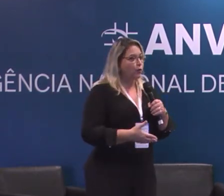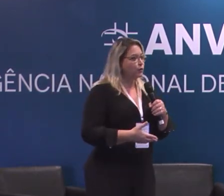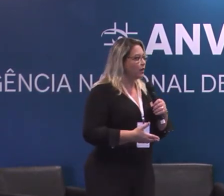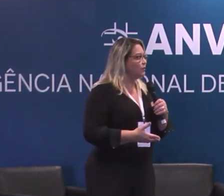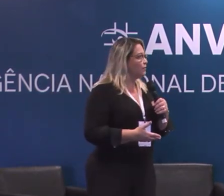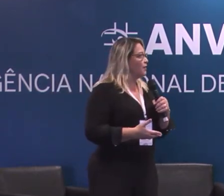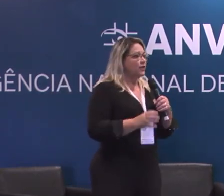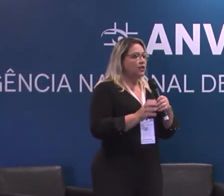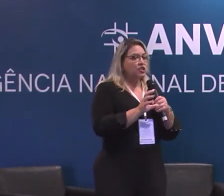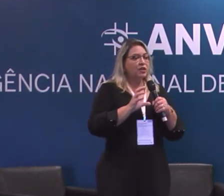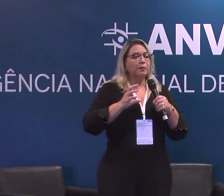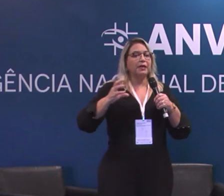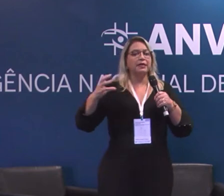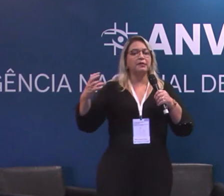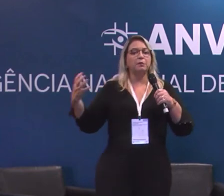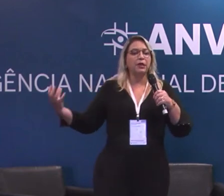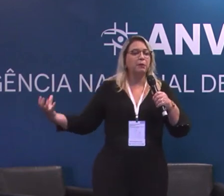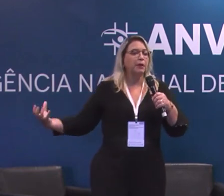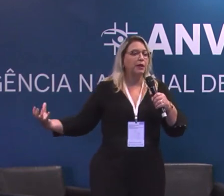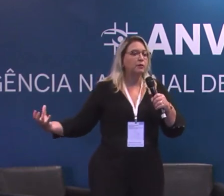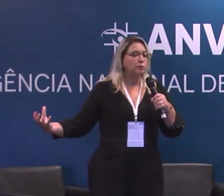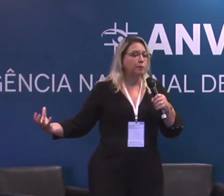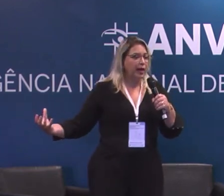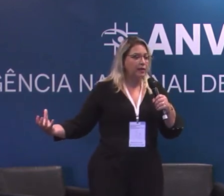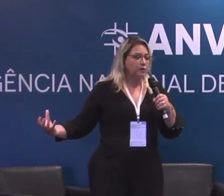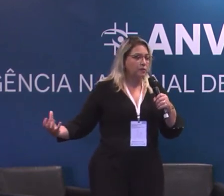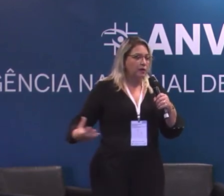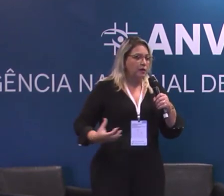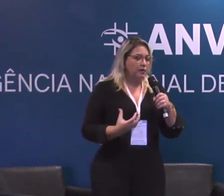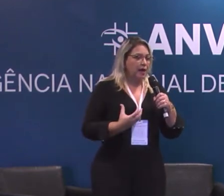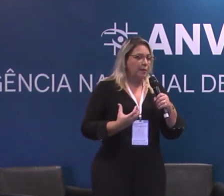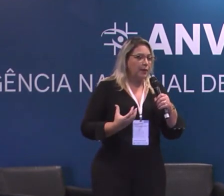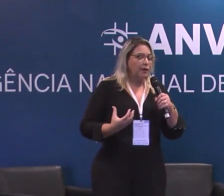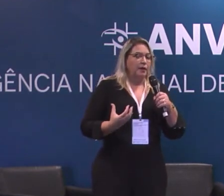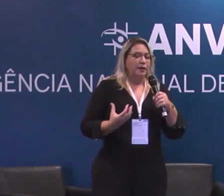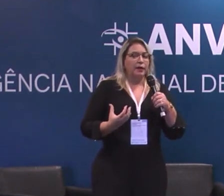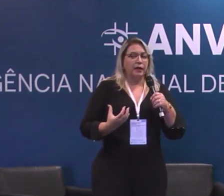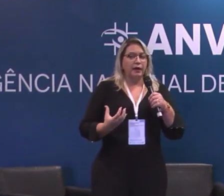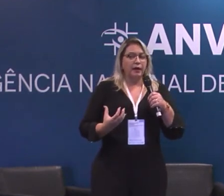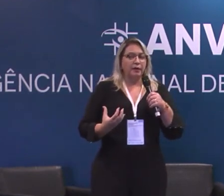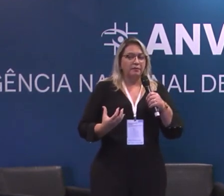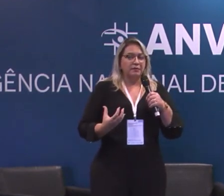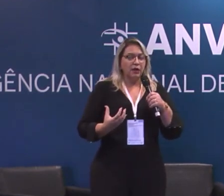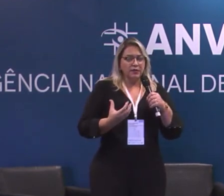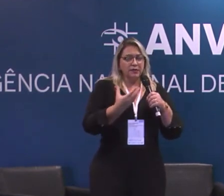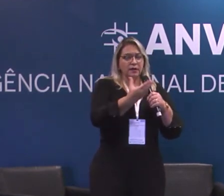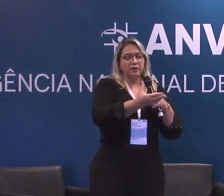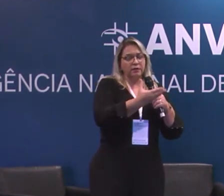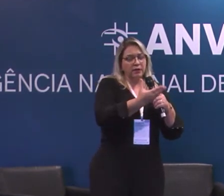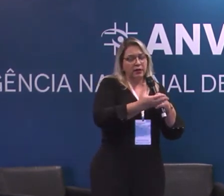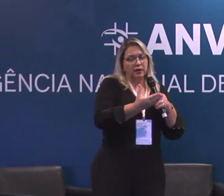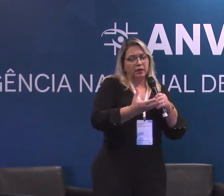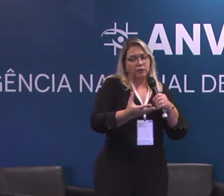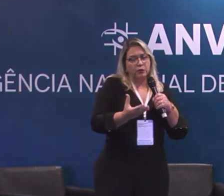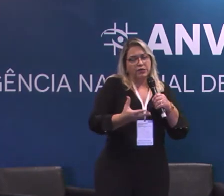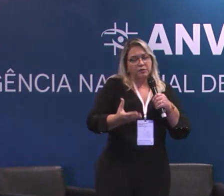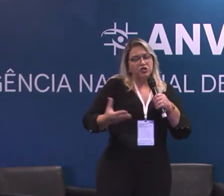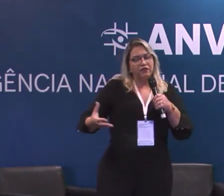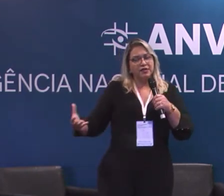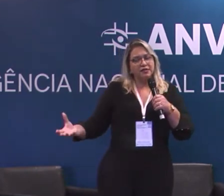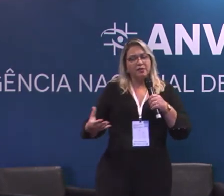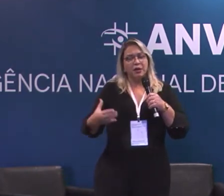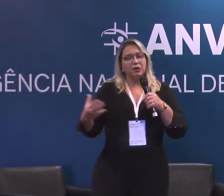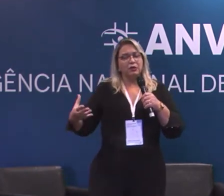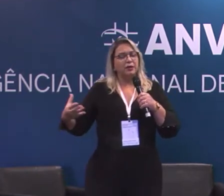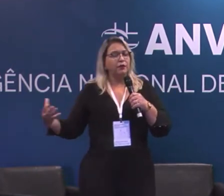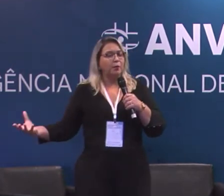não, e estabeleça minimamente um prazo, sabe? Tem coisas que o município já fazia,